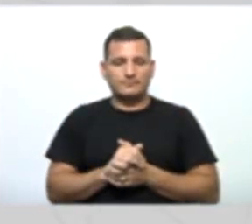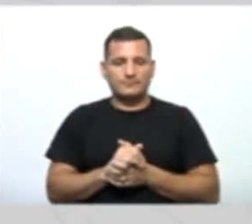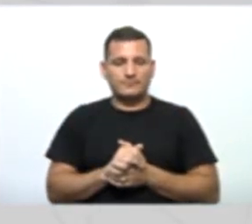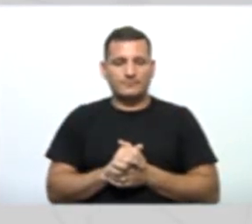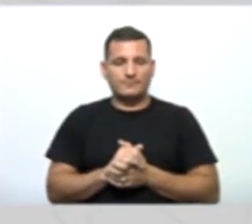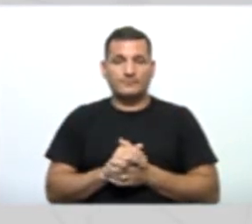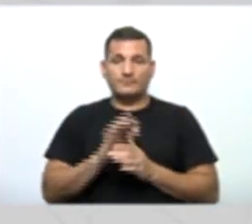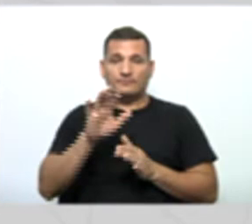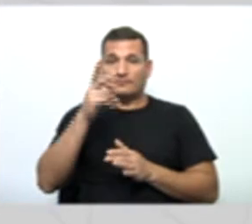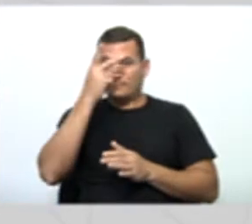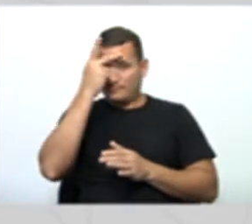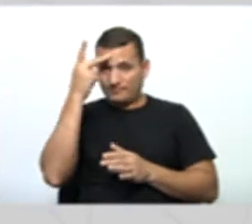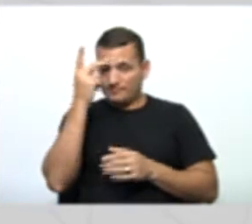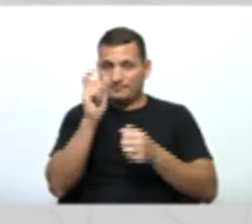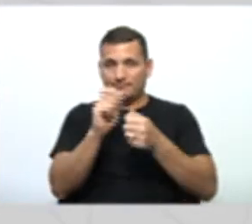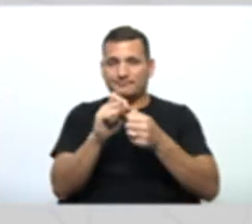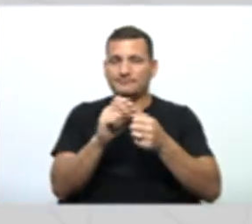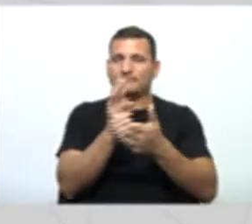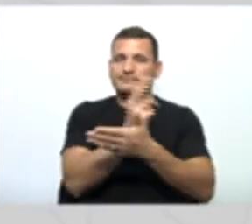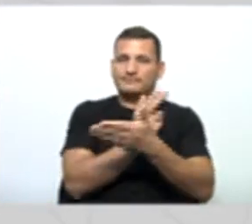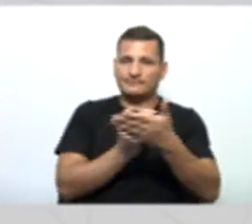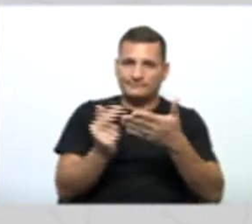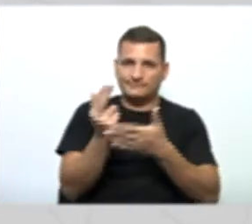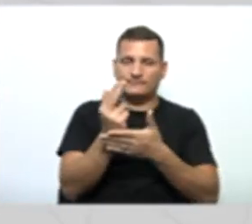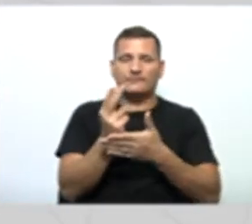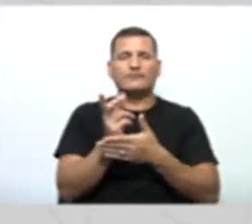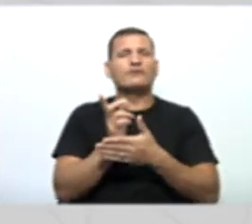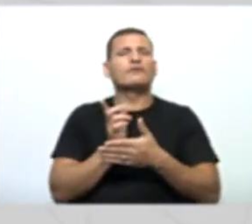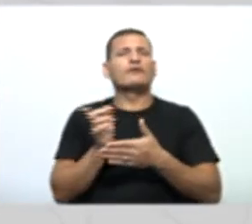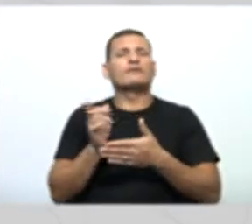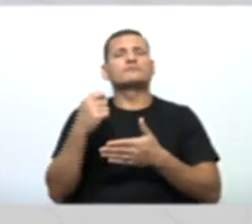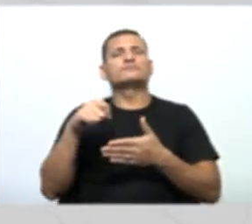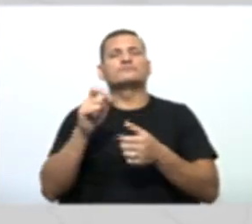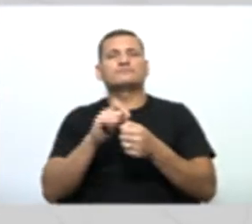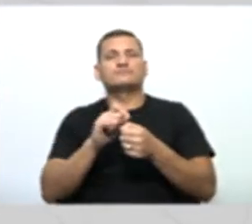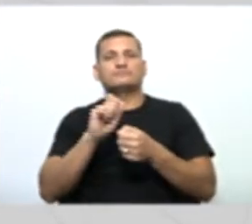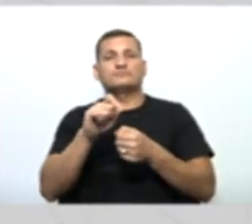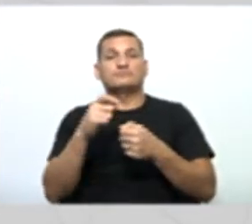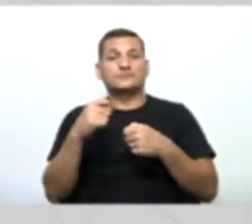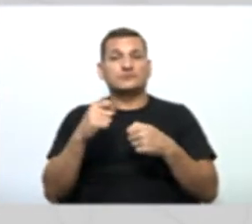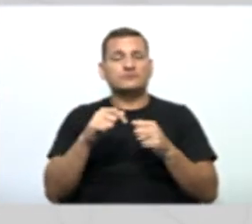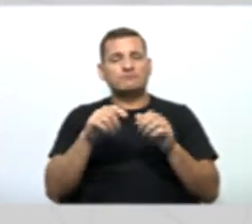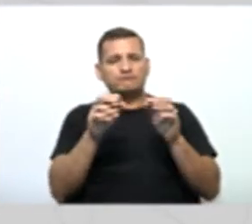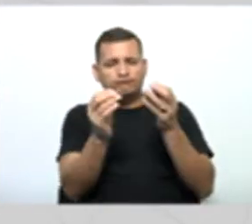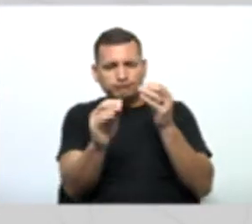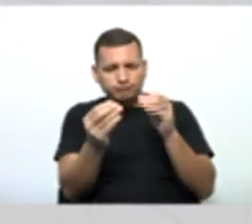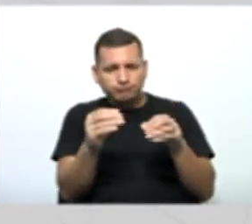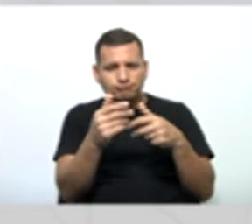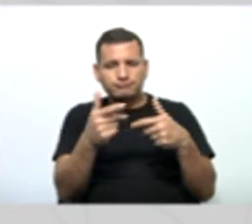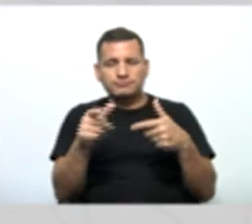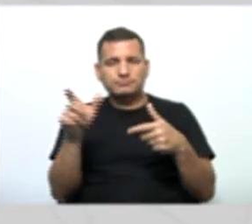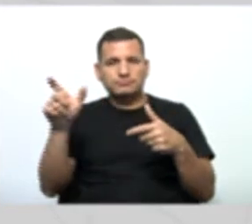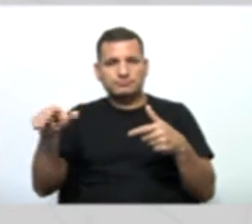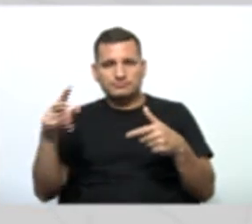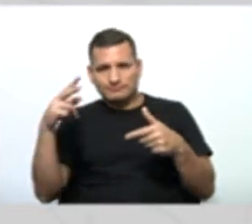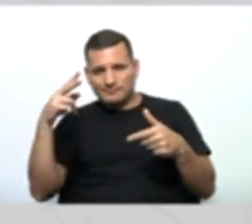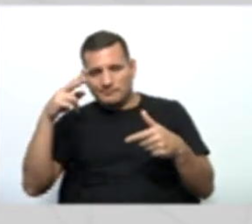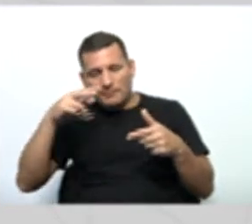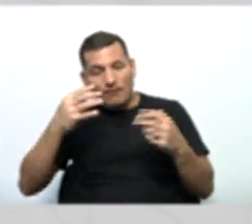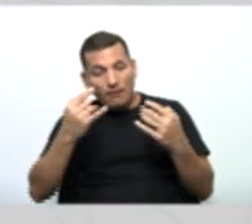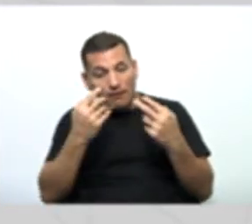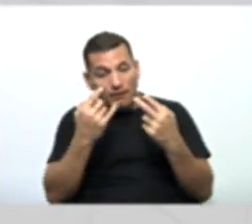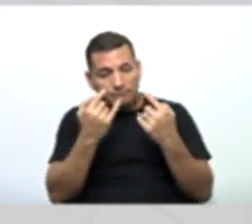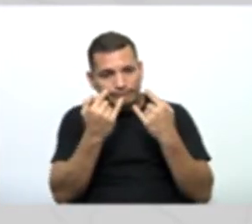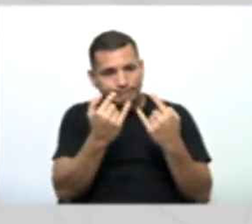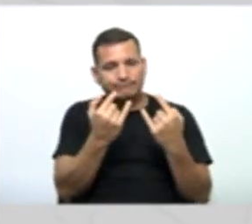a pessoa que vai projetar o design, ela vai ter que fazer o quê? Ela tem que chamar mesmo a atenção. E agora, eu já posso